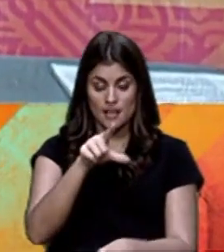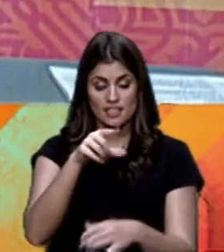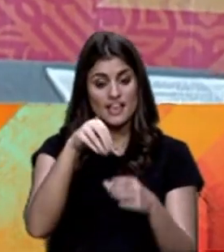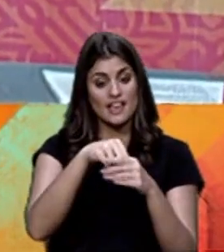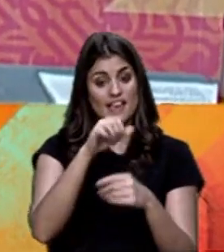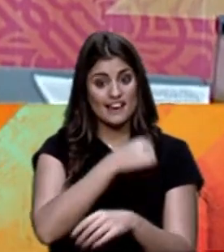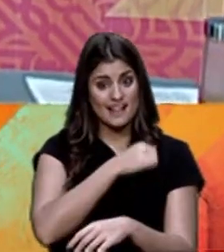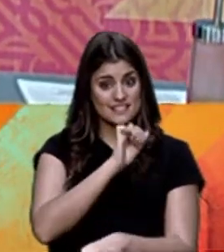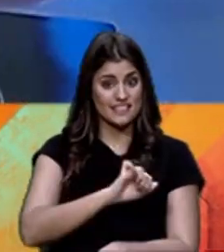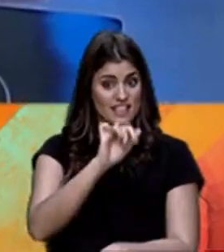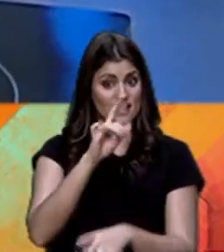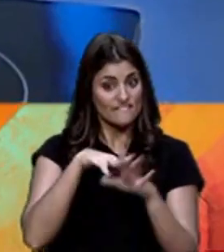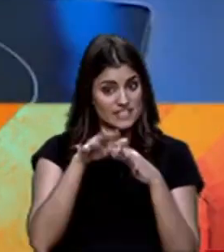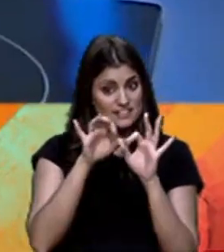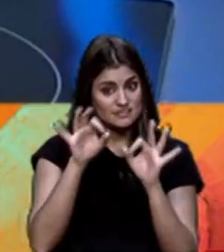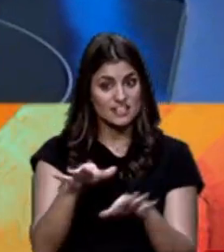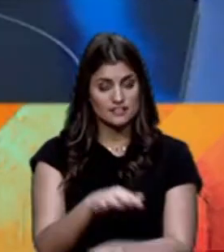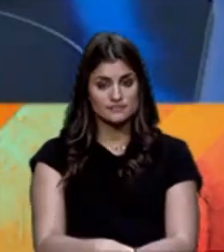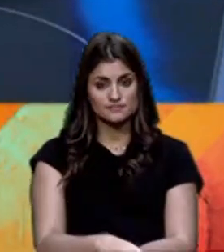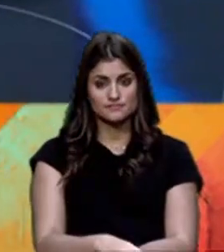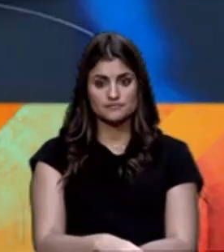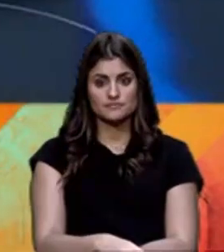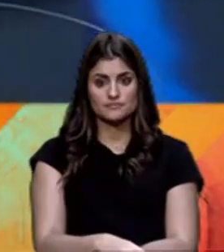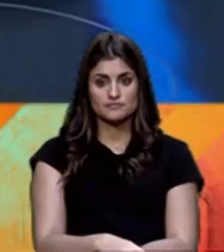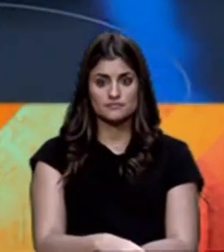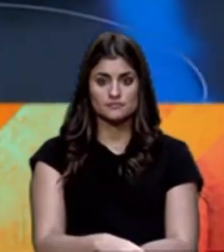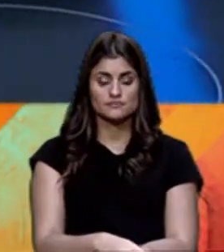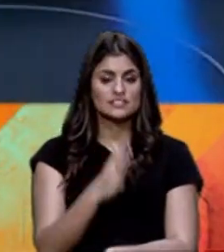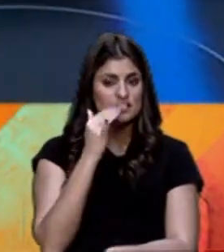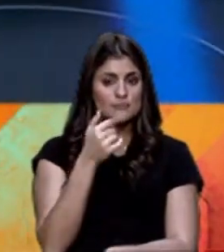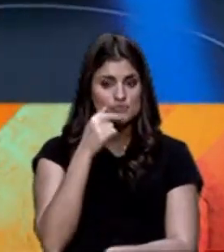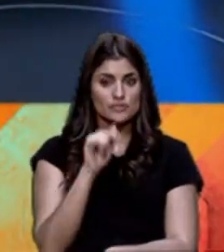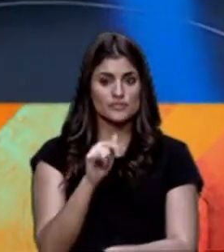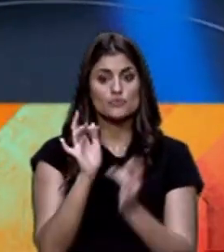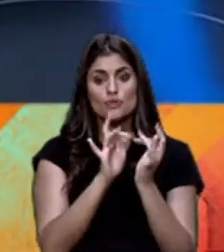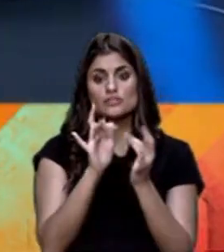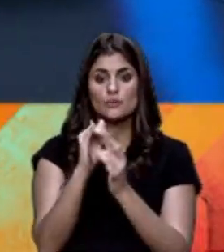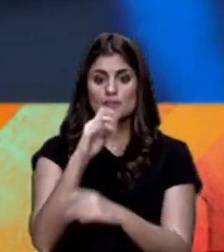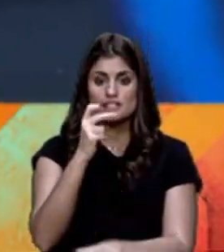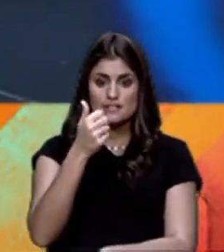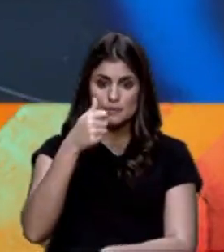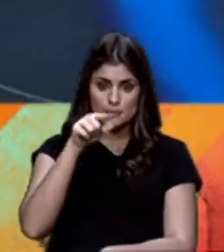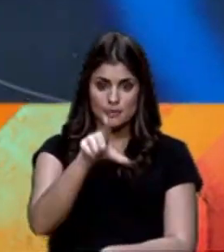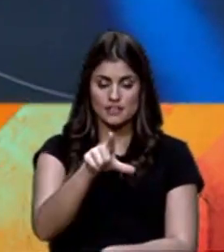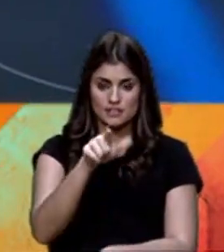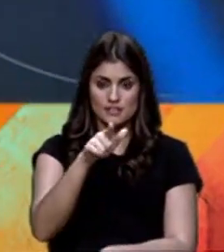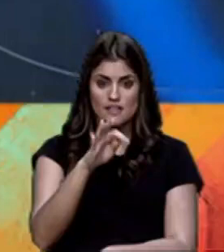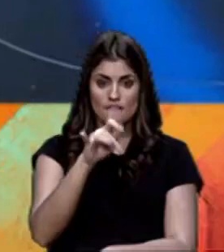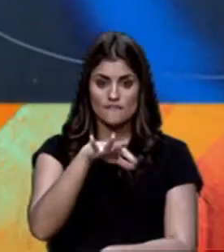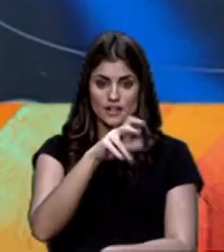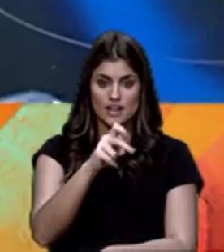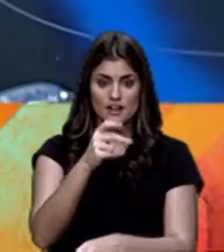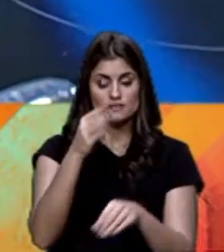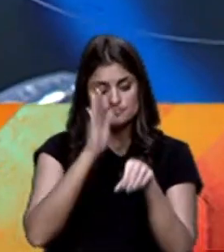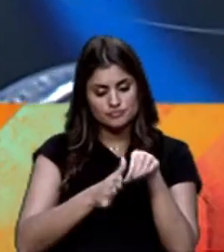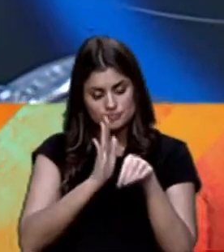o mesmo. Vamos, enquanto tentamos, obviamente, retomar o contacto com a Isabel. Aqui a farinheira está cortada em